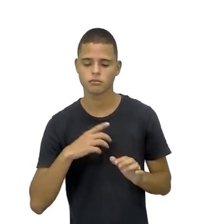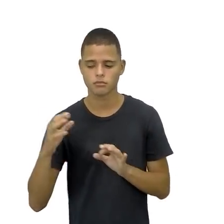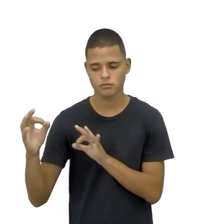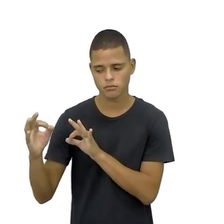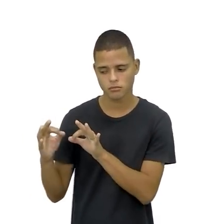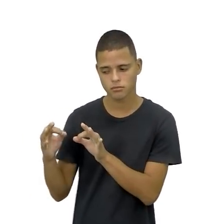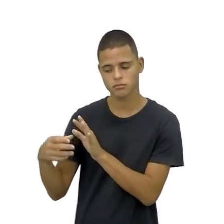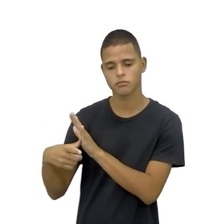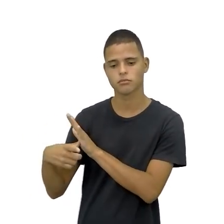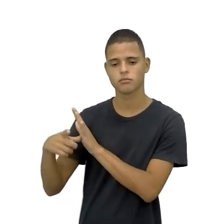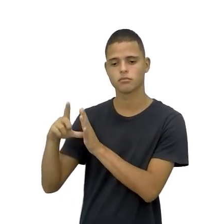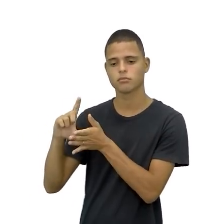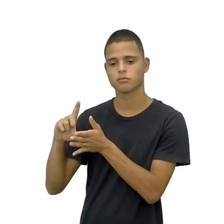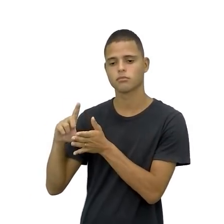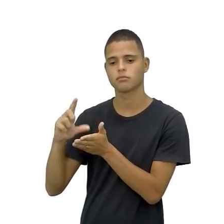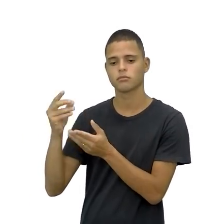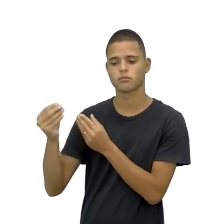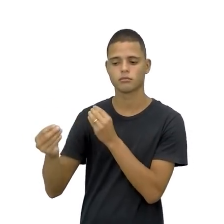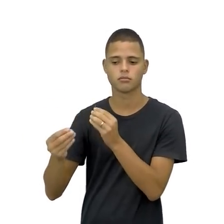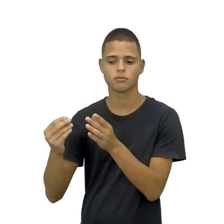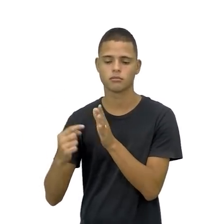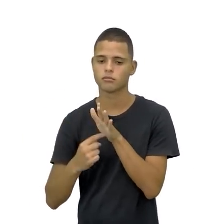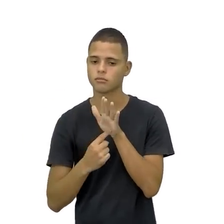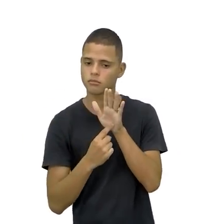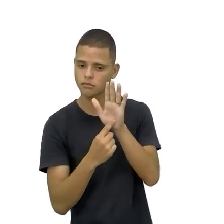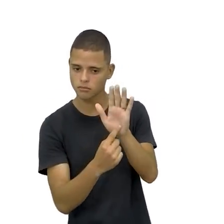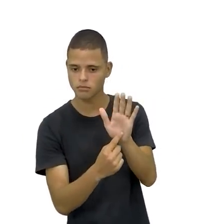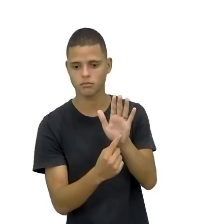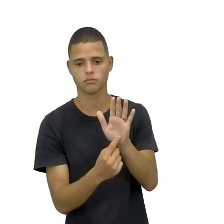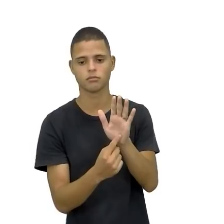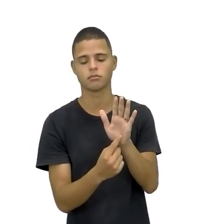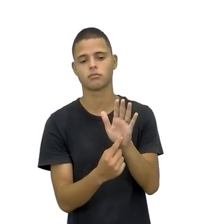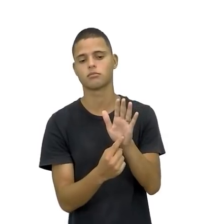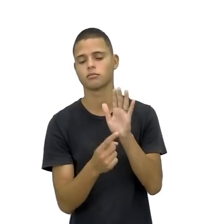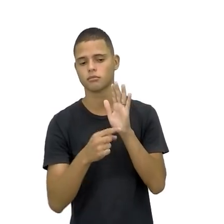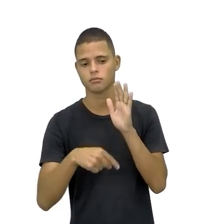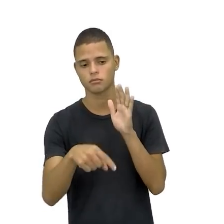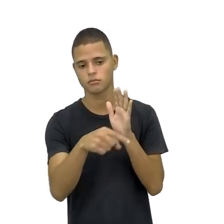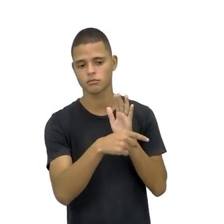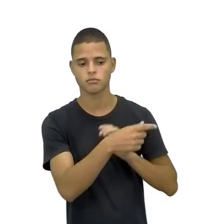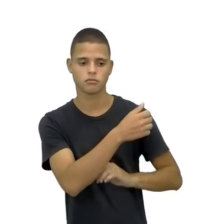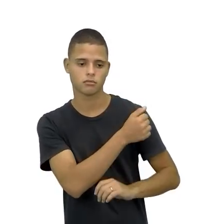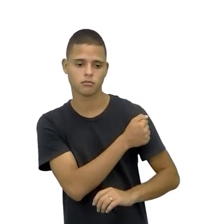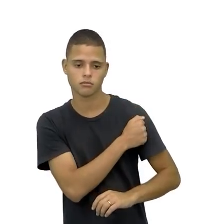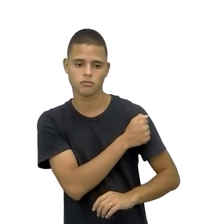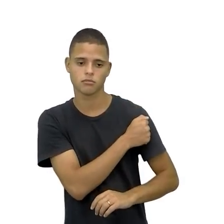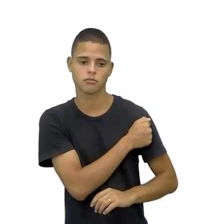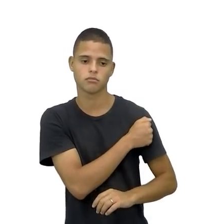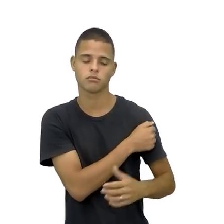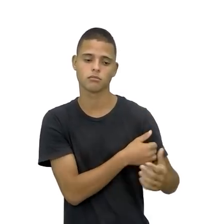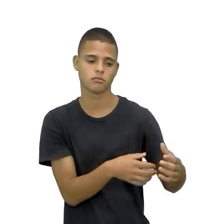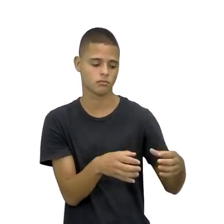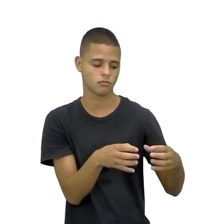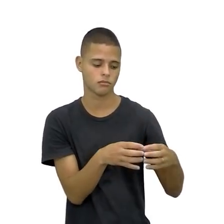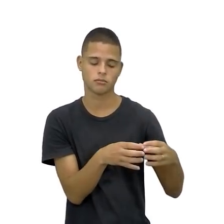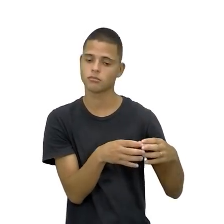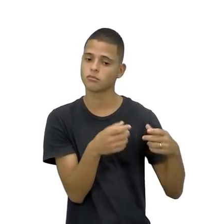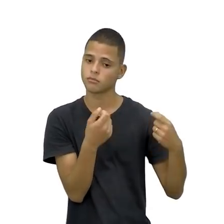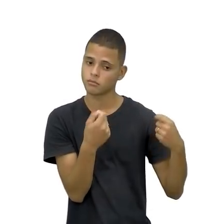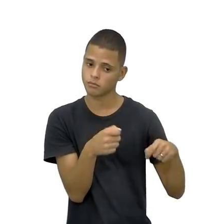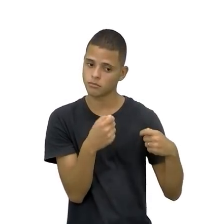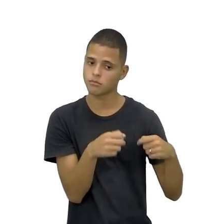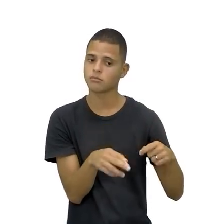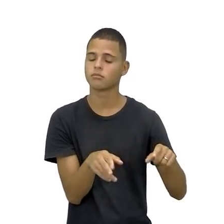né, professores, como nós vamos apresentar essas atividades para os nossos estudantes. Os agrupamentos também devem ser adequados